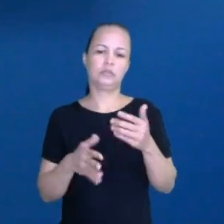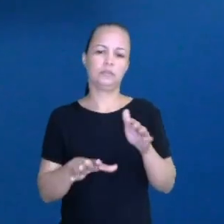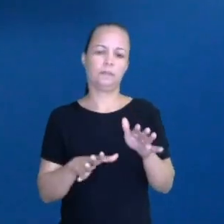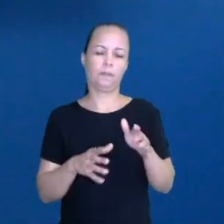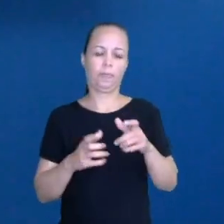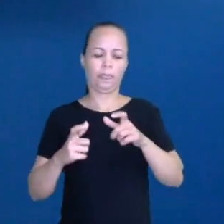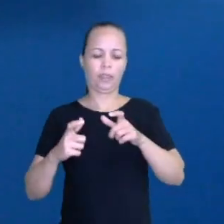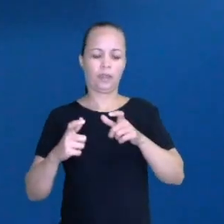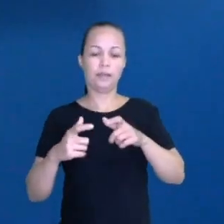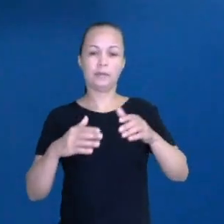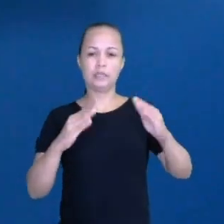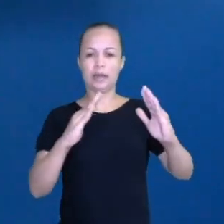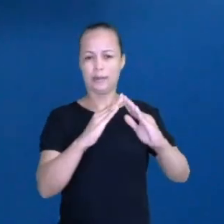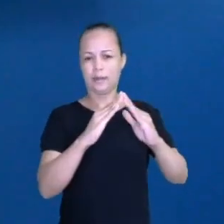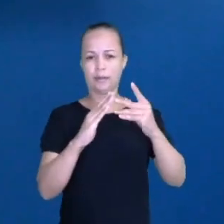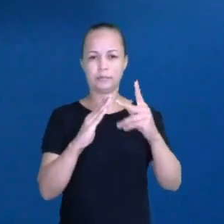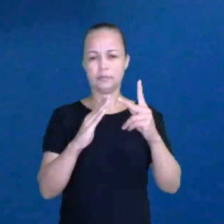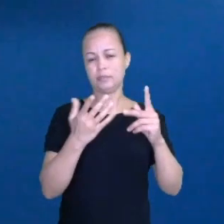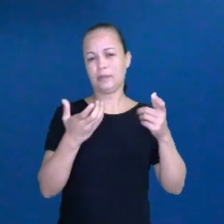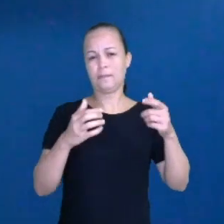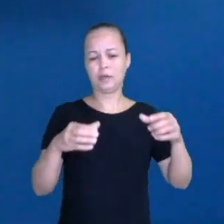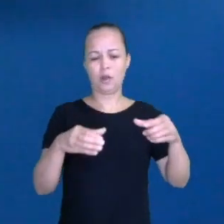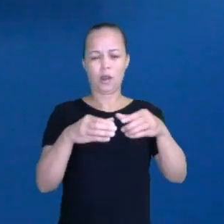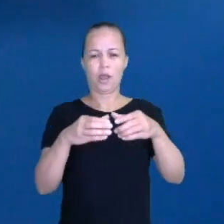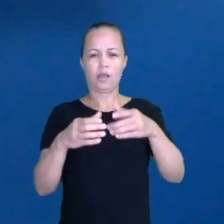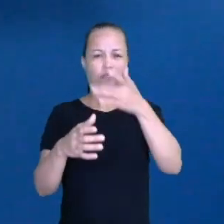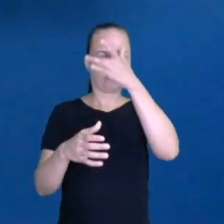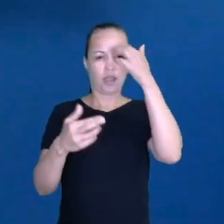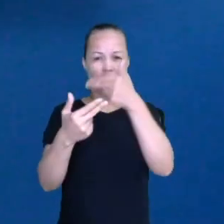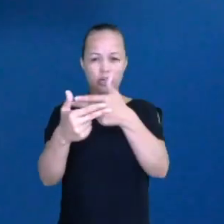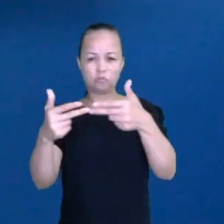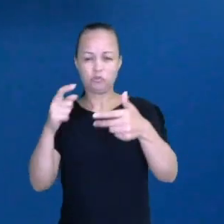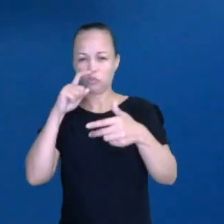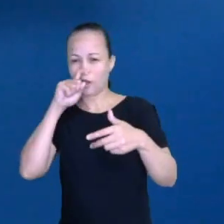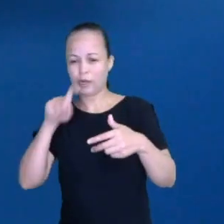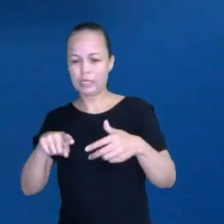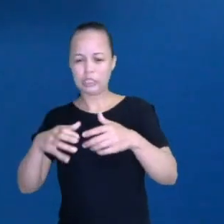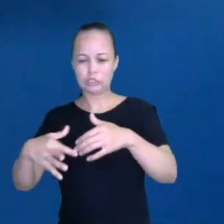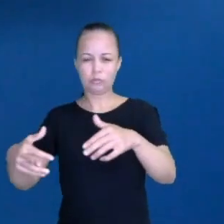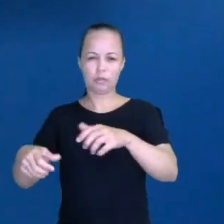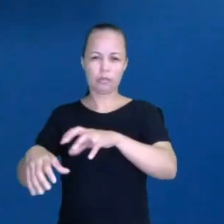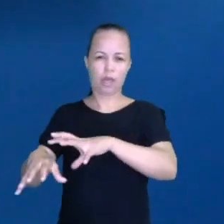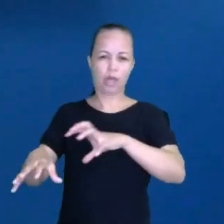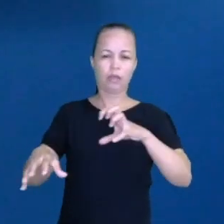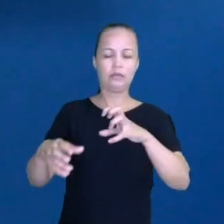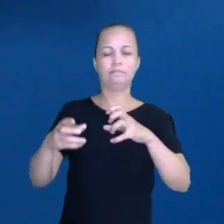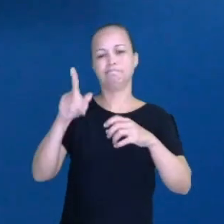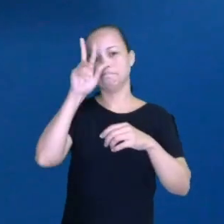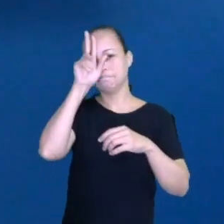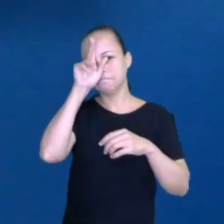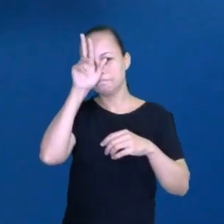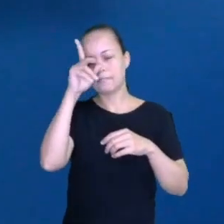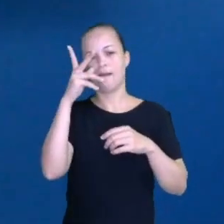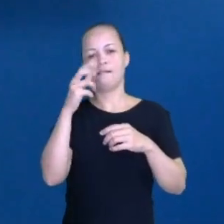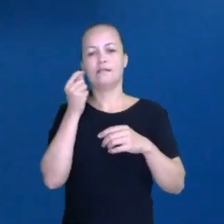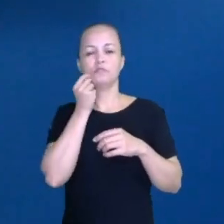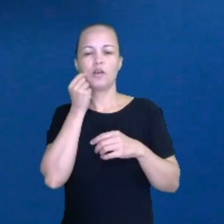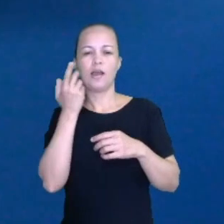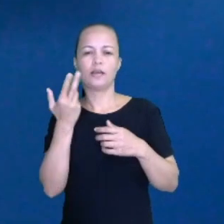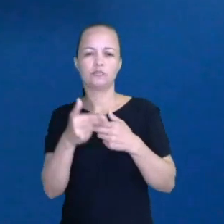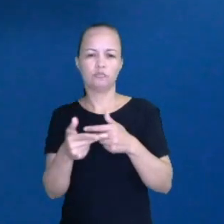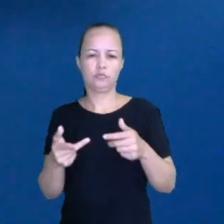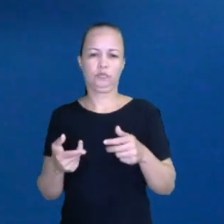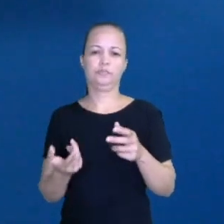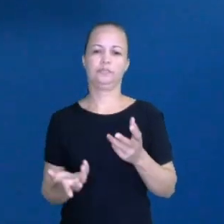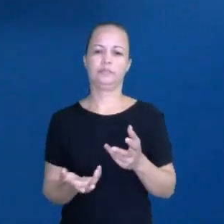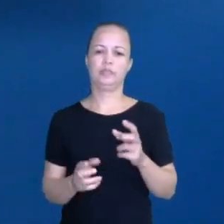lixão perto, um lugar que as pessoas colocam bem muito lixo ali atrai rato, barata, escorpião. Tudo isso traz doenças, traz